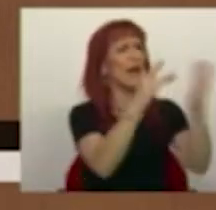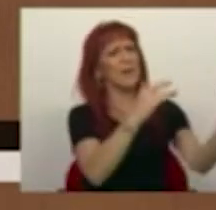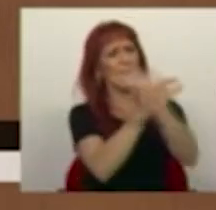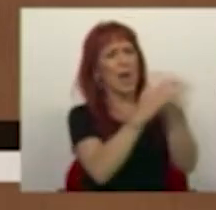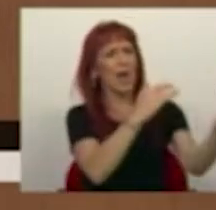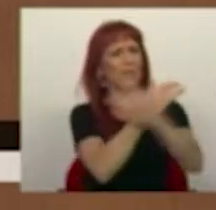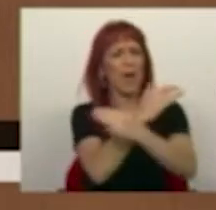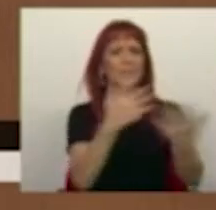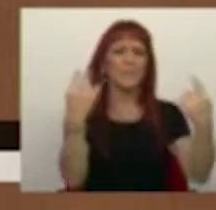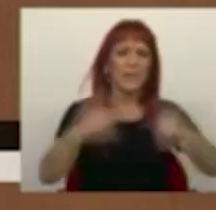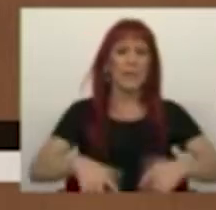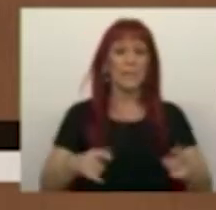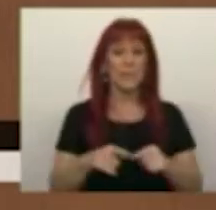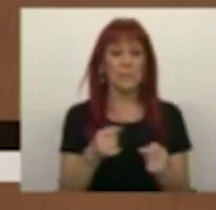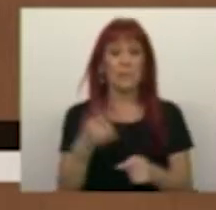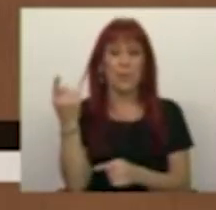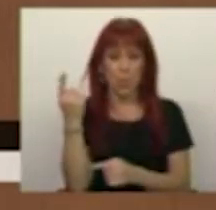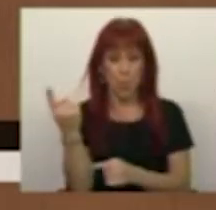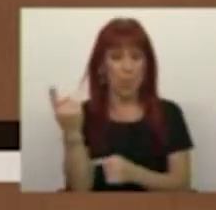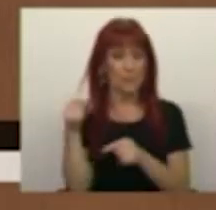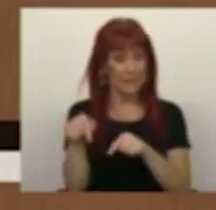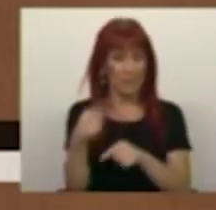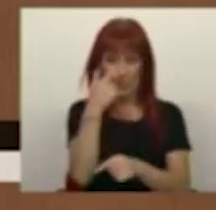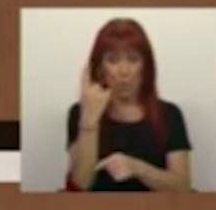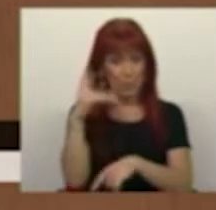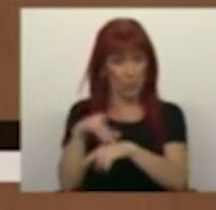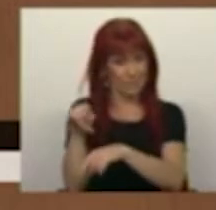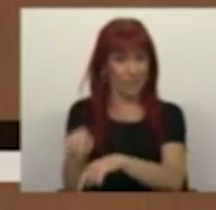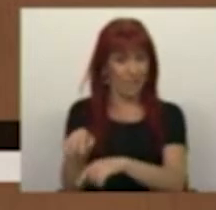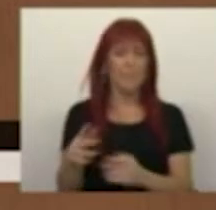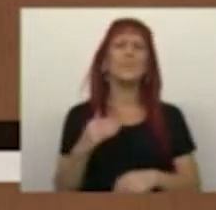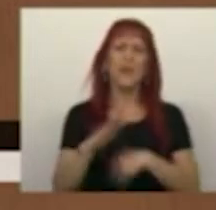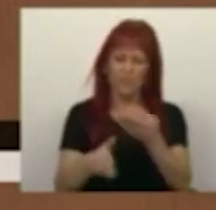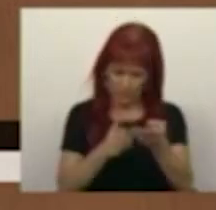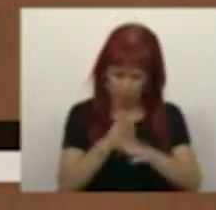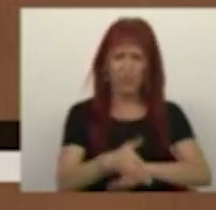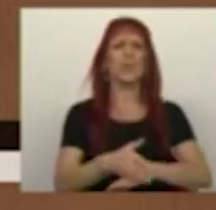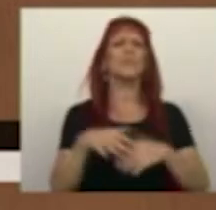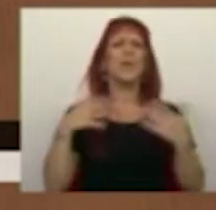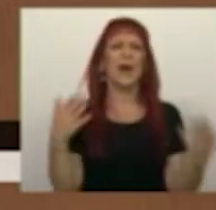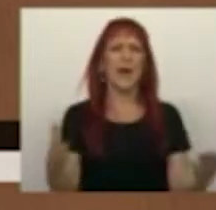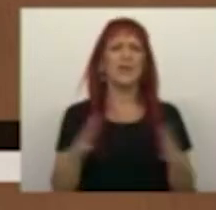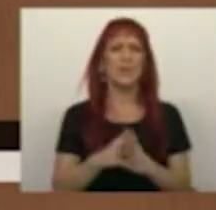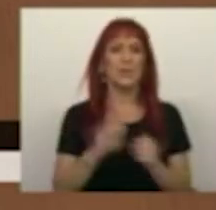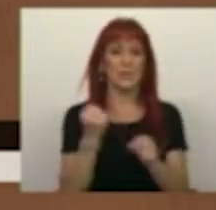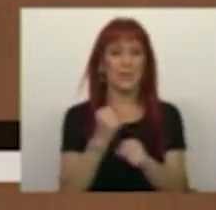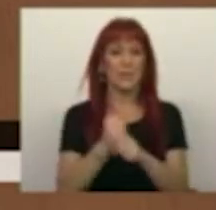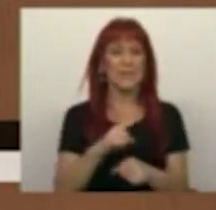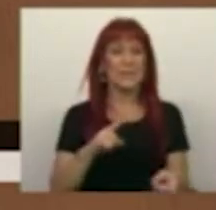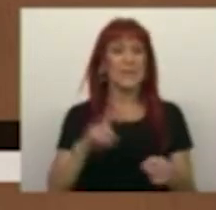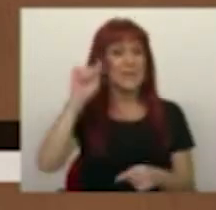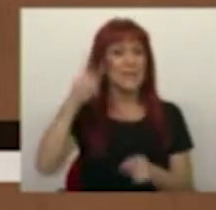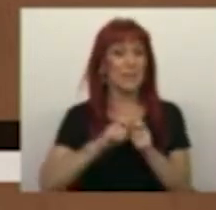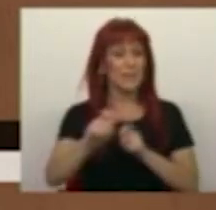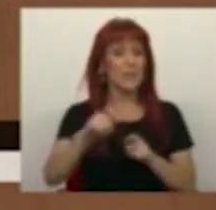tiveram entre eles um caso confirmado. Vamos prosseguir este trabalho. Como sabe, a